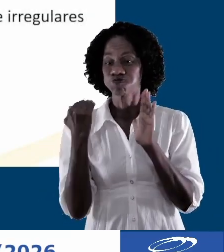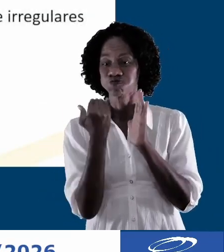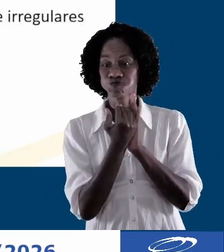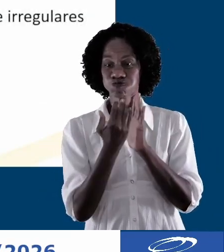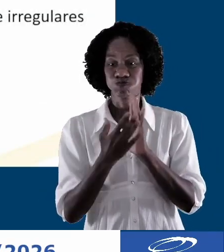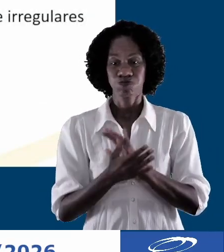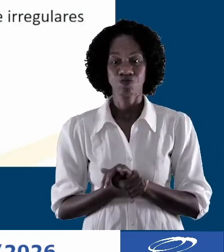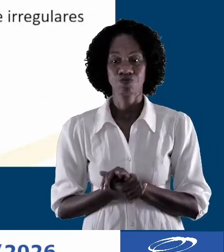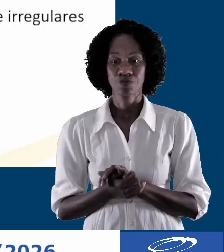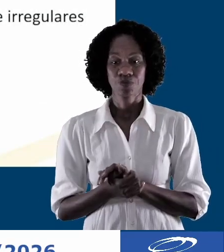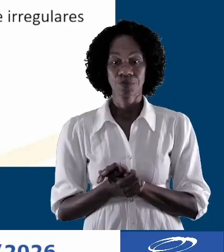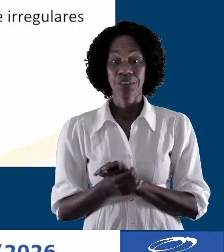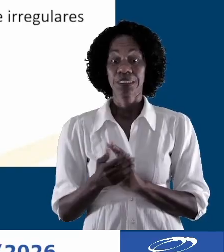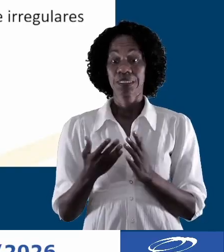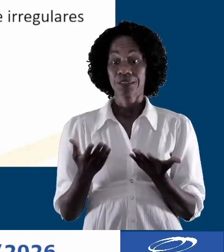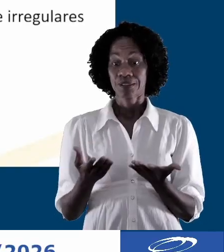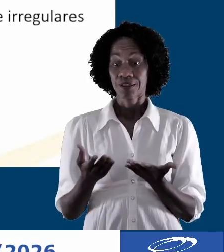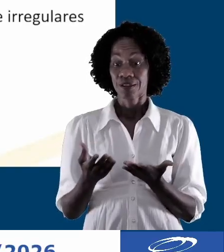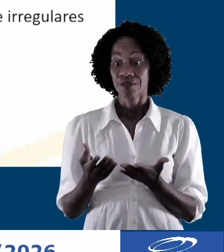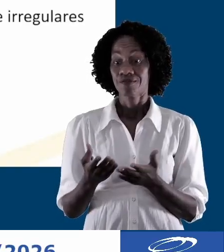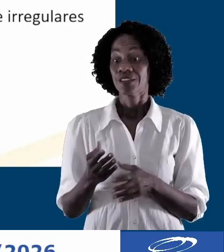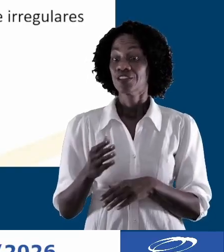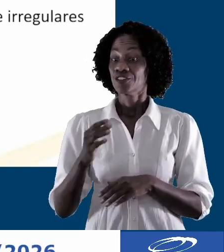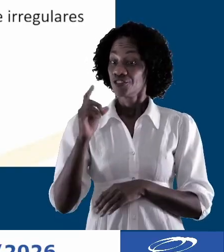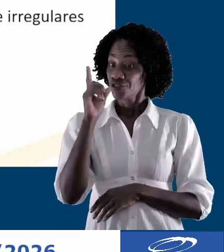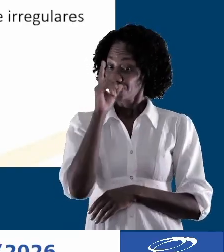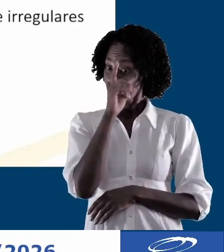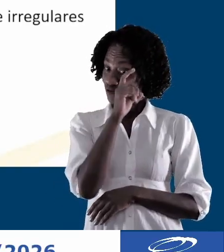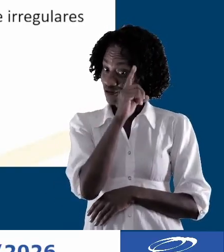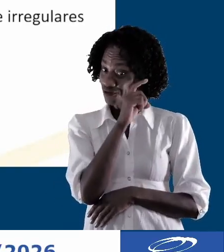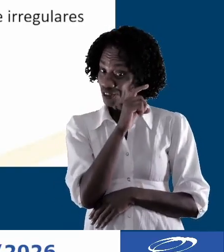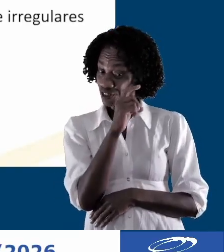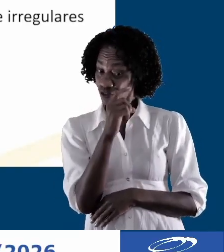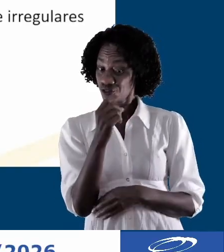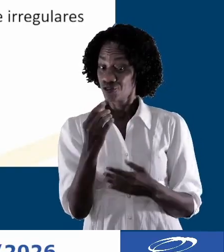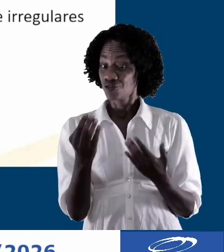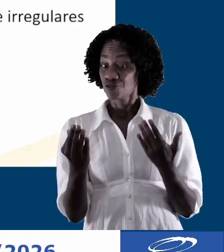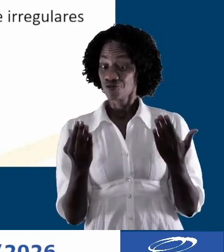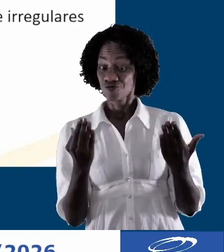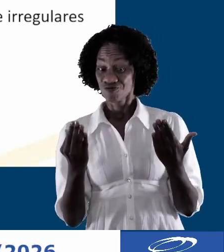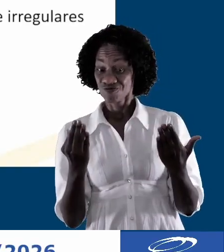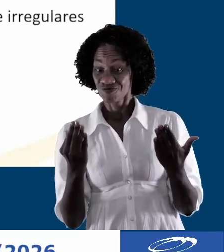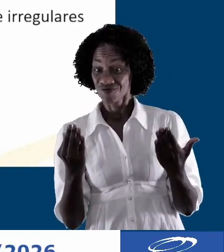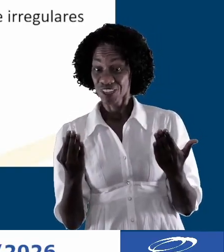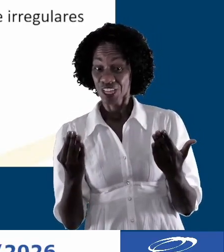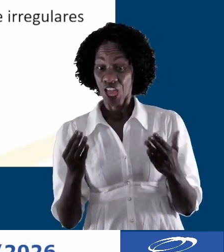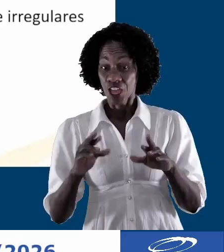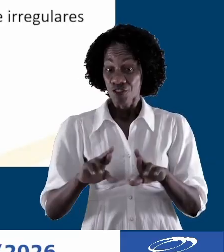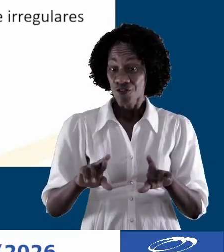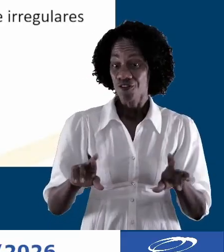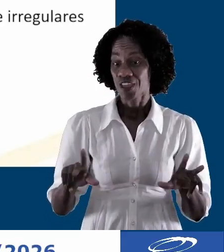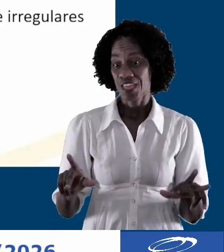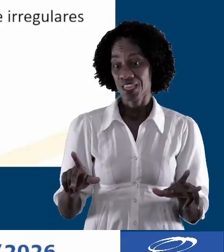E, apesar de, na prática, ser difícil você diferenciar uma tuberculose vertebral de uma infecção